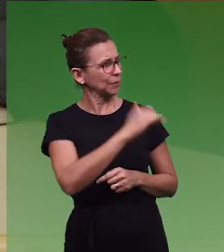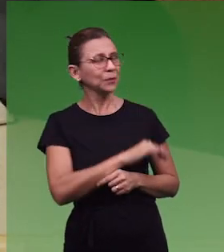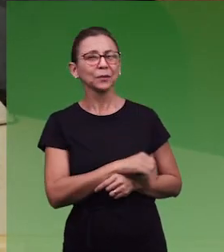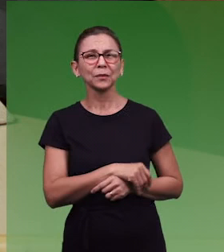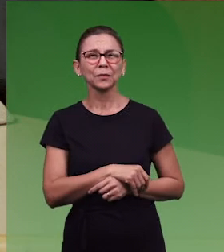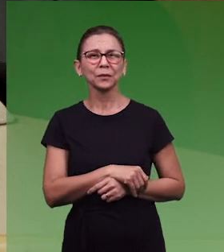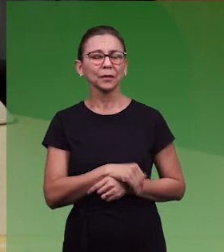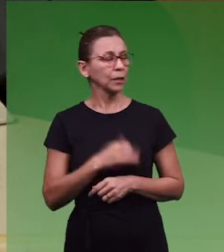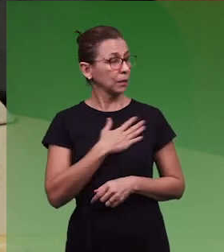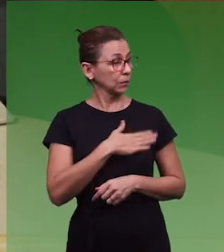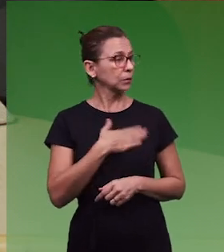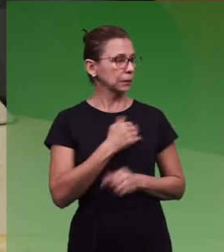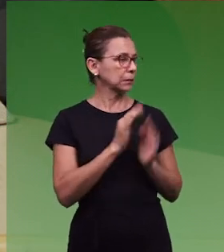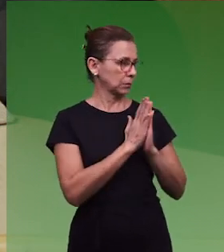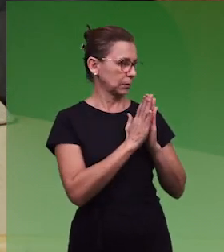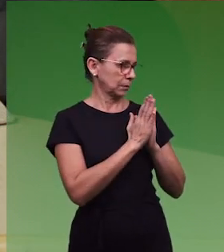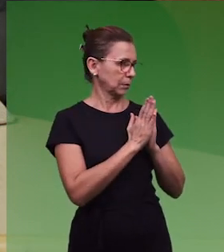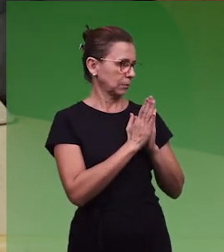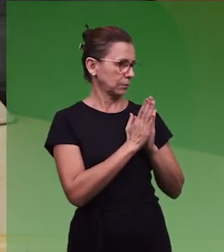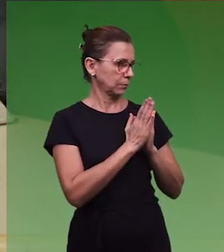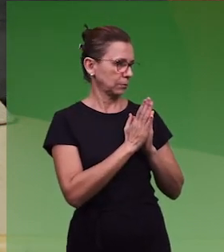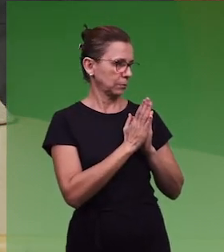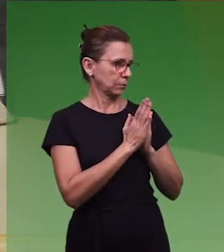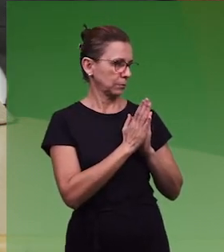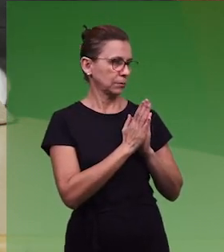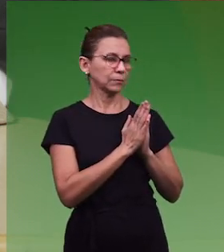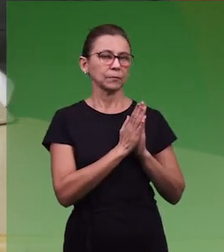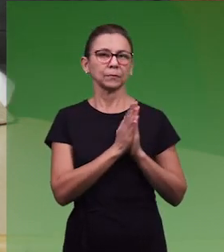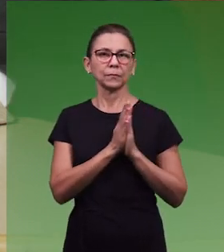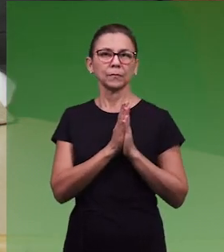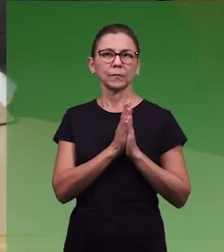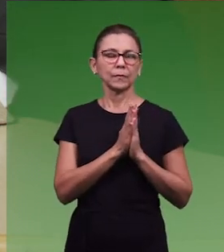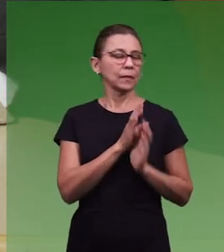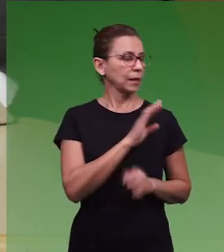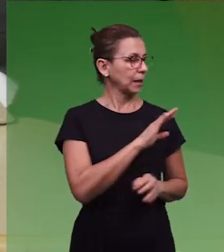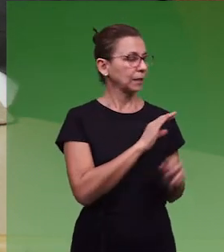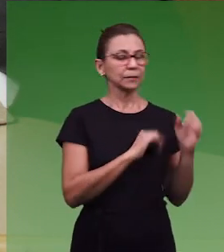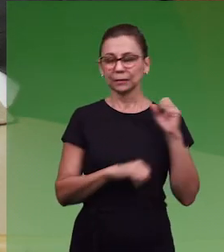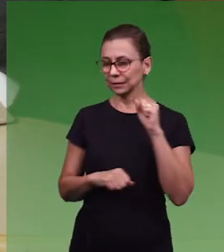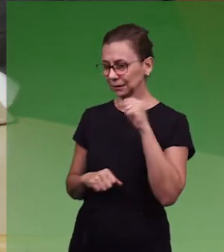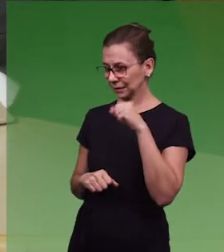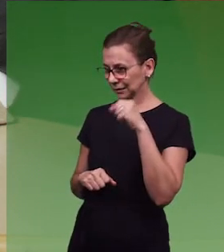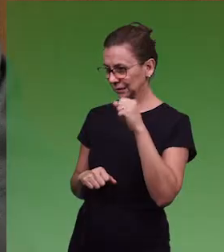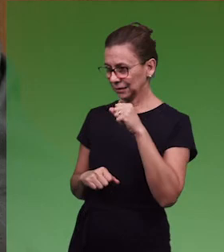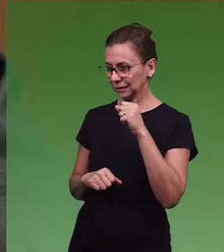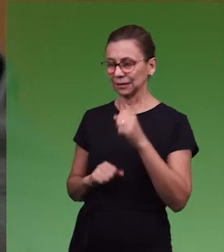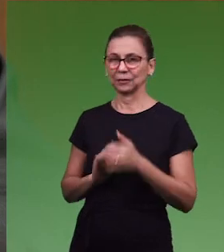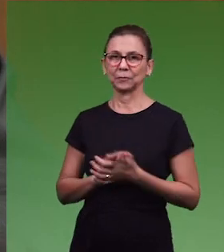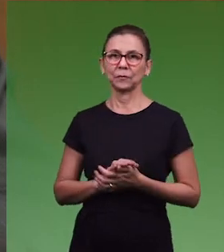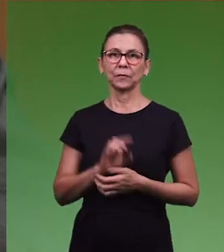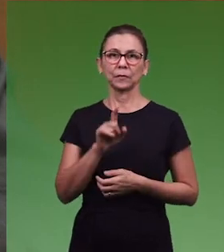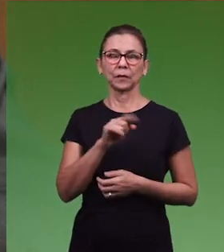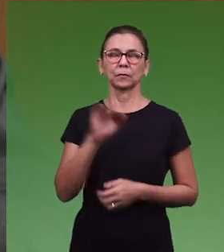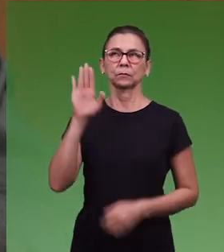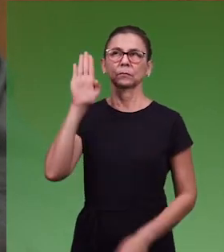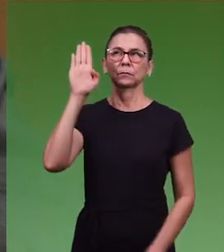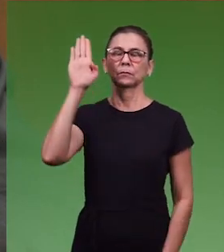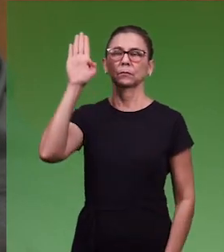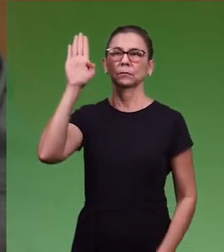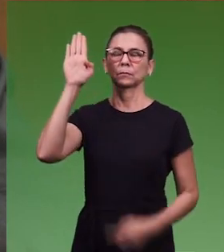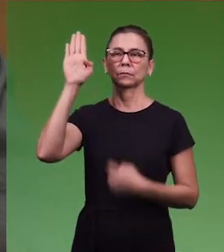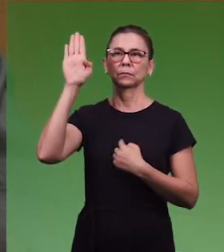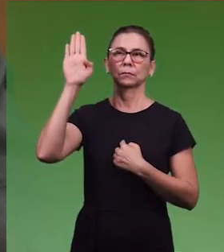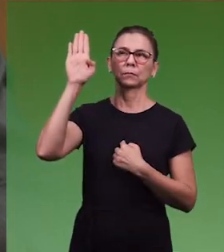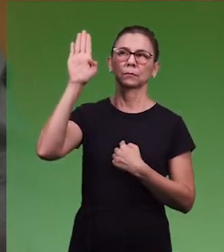coração? Gostaria de uma oração? Aí você levante a mão. Estou falando do membro da igreja, hein? Não é